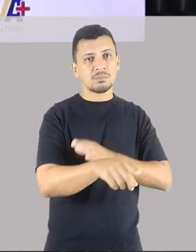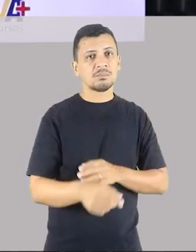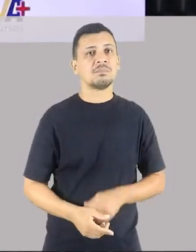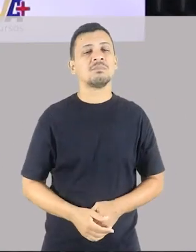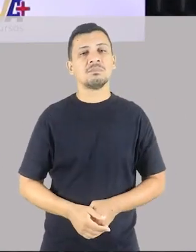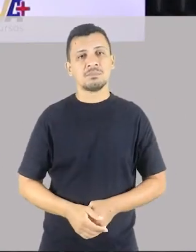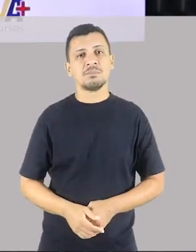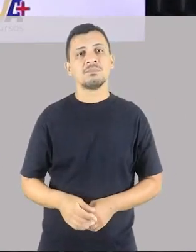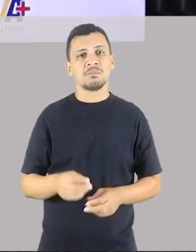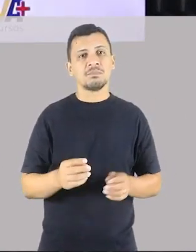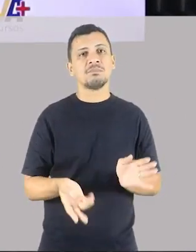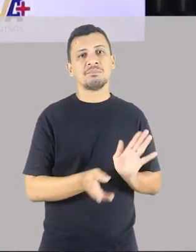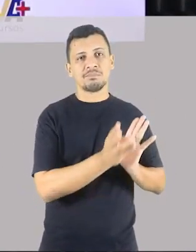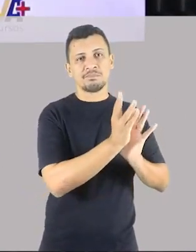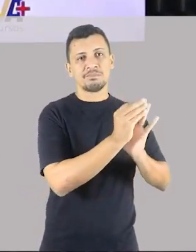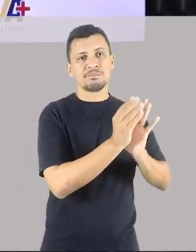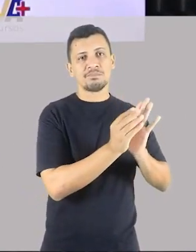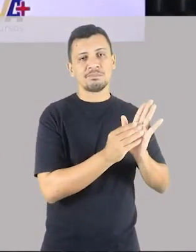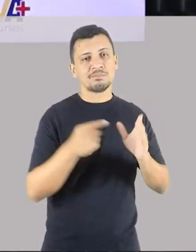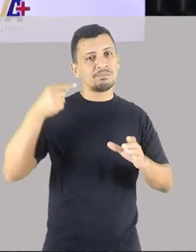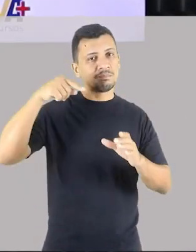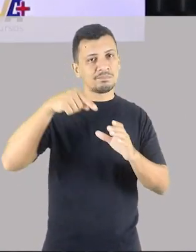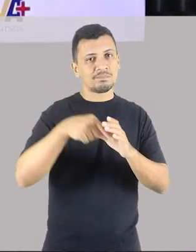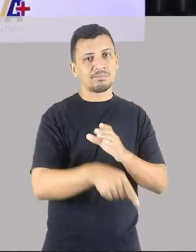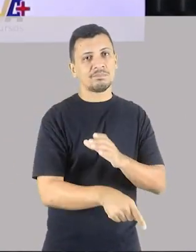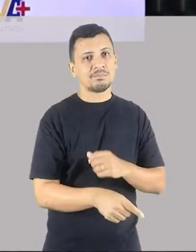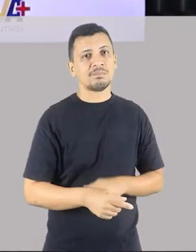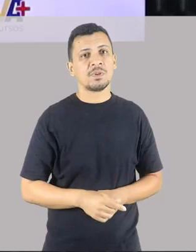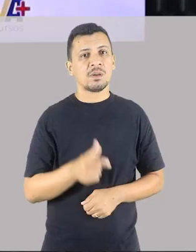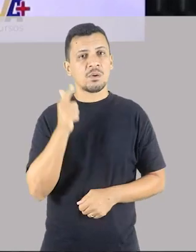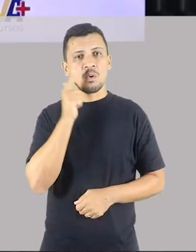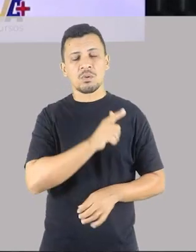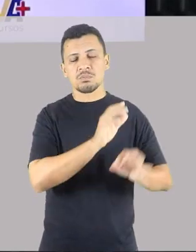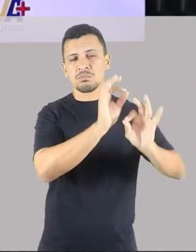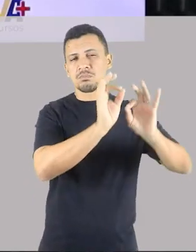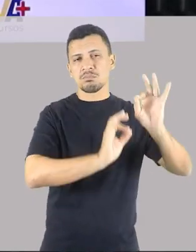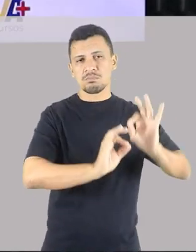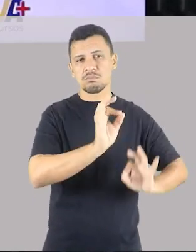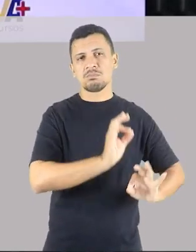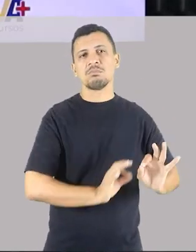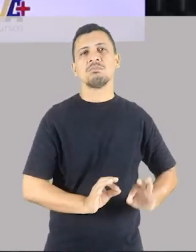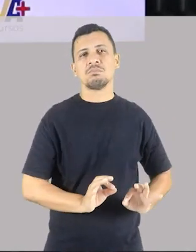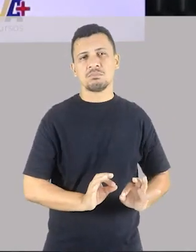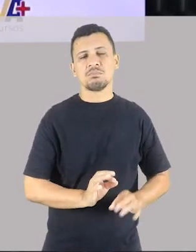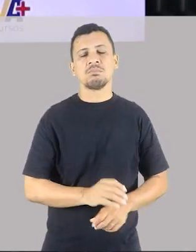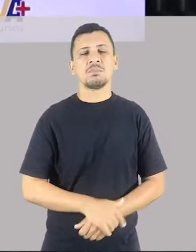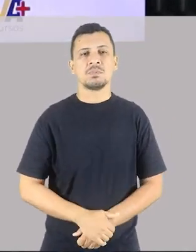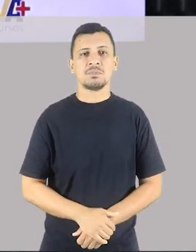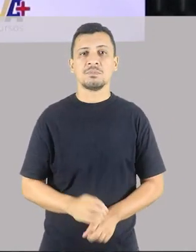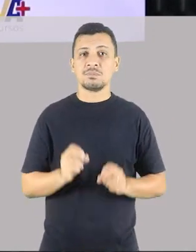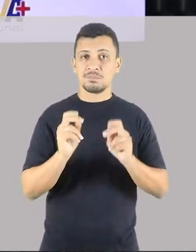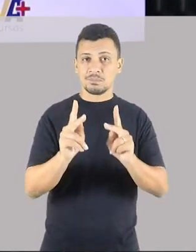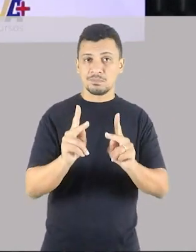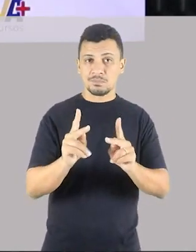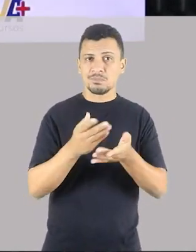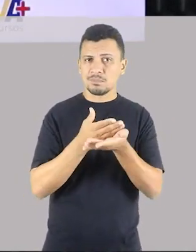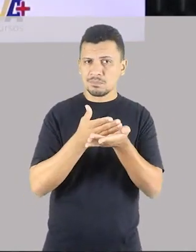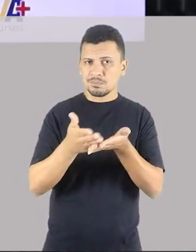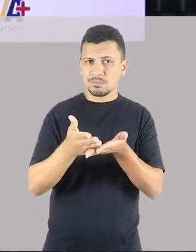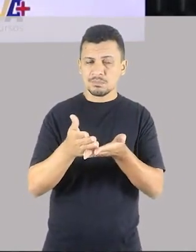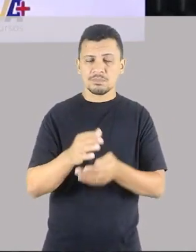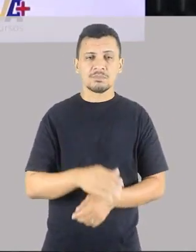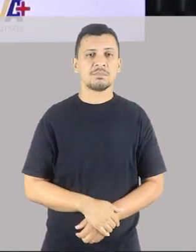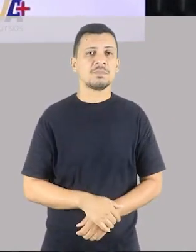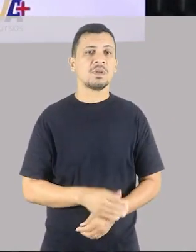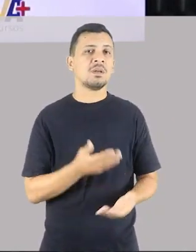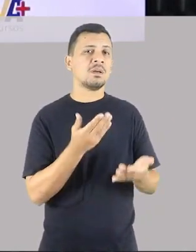aprofundar nesse assunto e aí garantir aí uma boa preparação. Tudo bem? Então vamos começar? Nós falamos